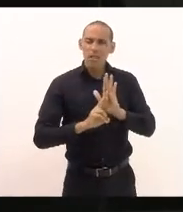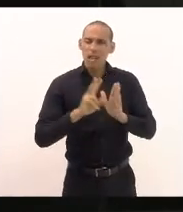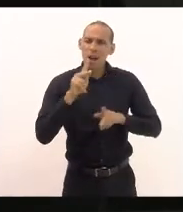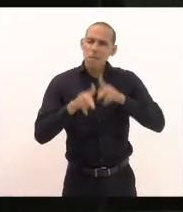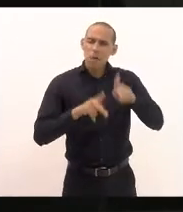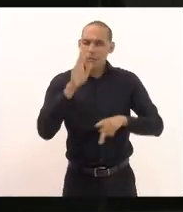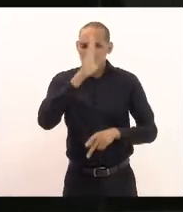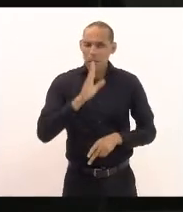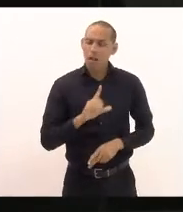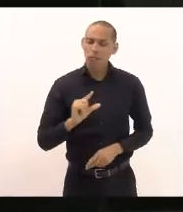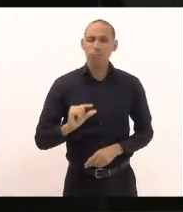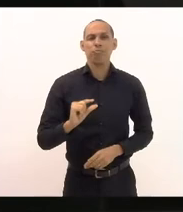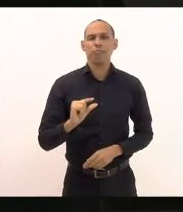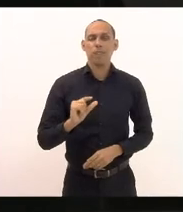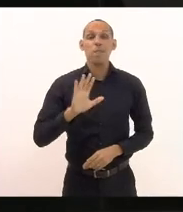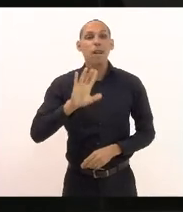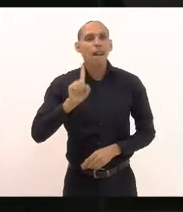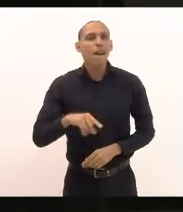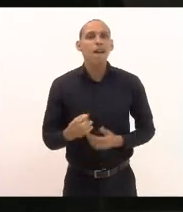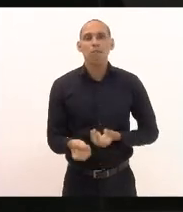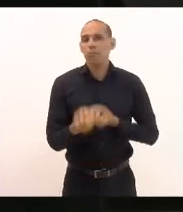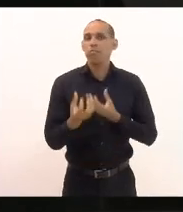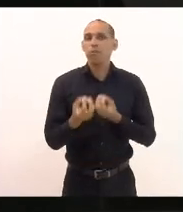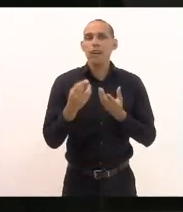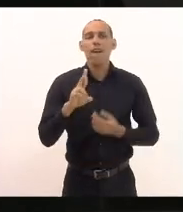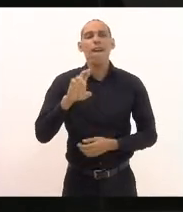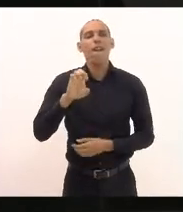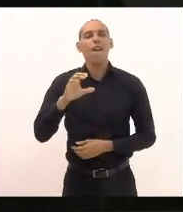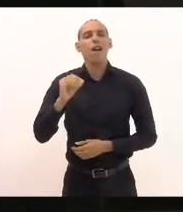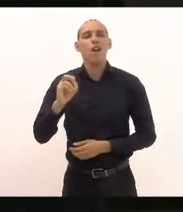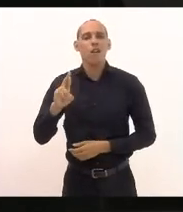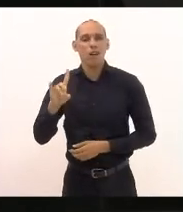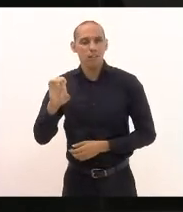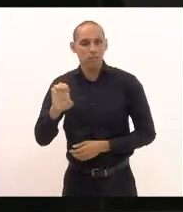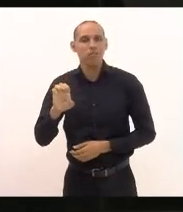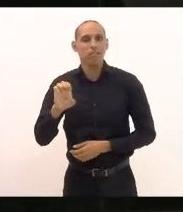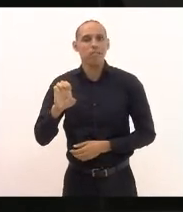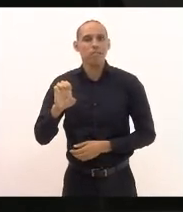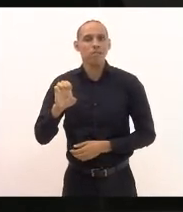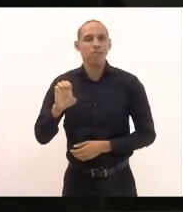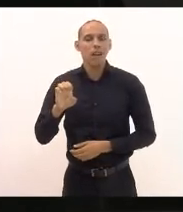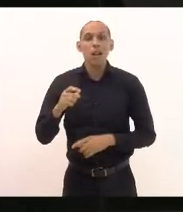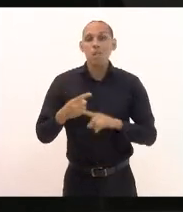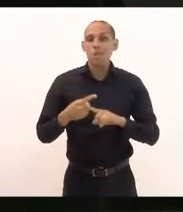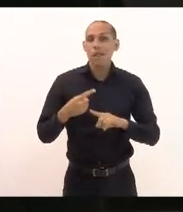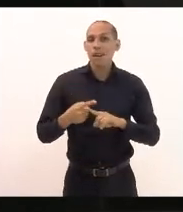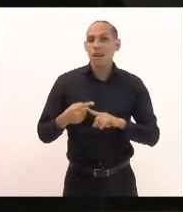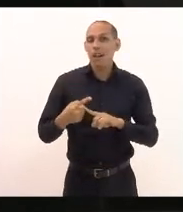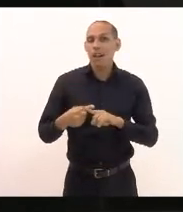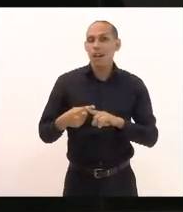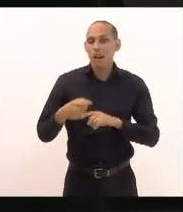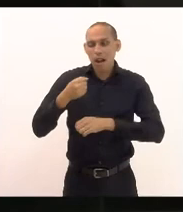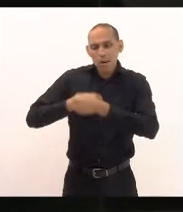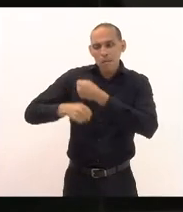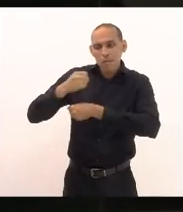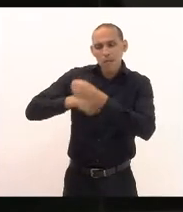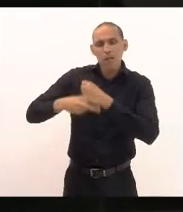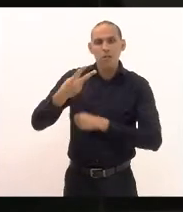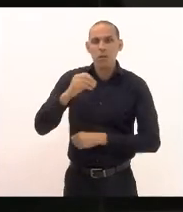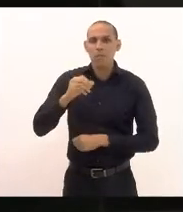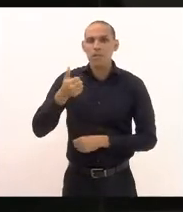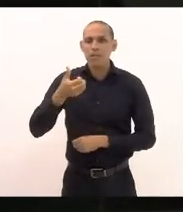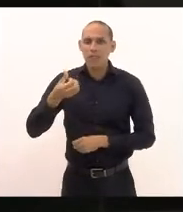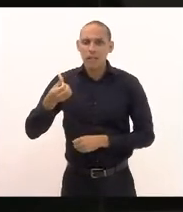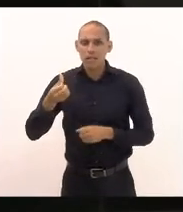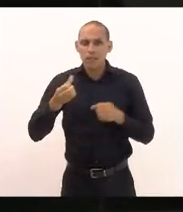esses dados são um recorde se observados os dados a partir de 2016, quando